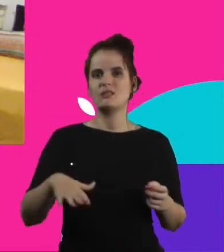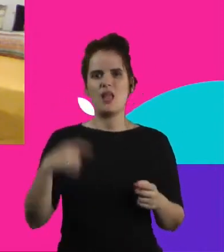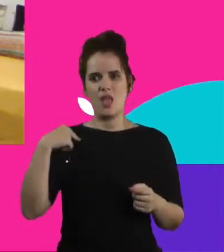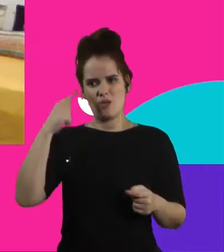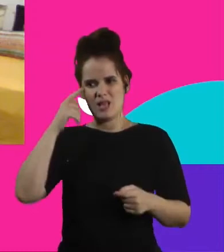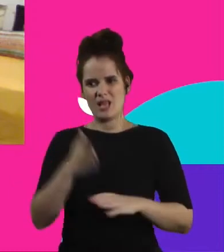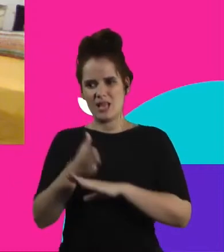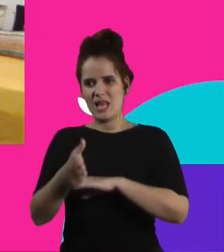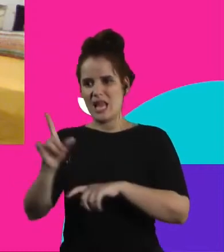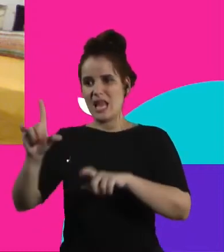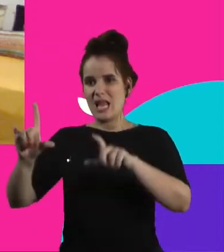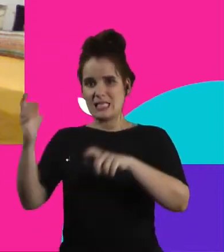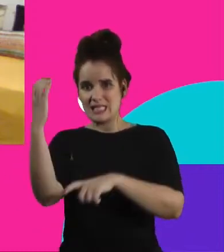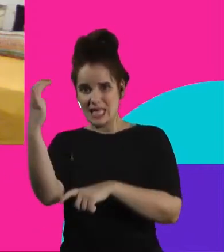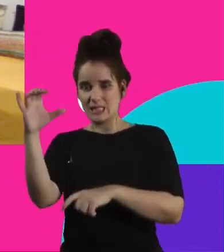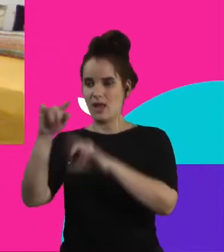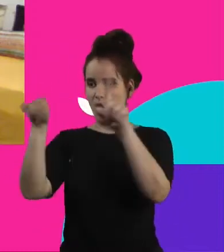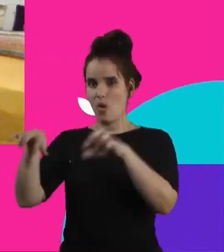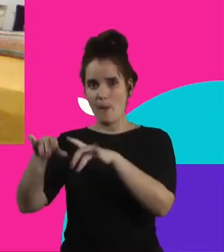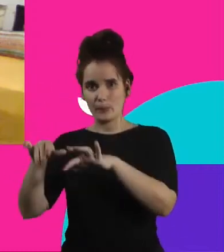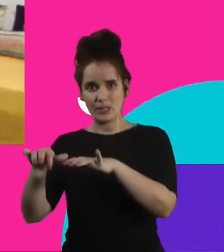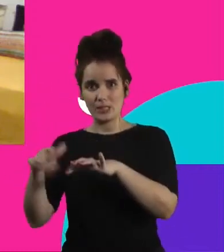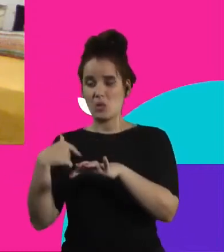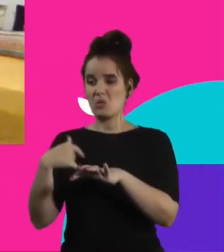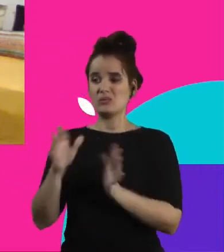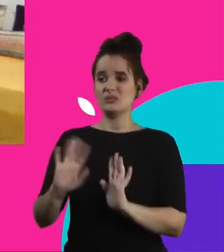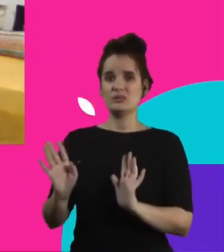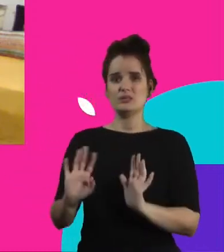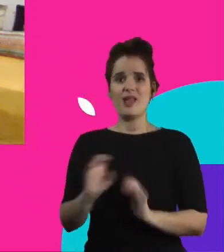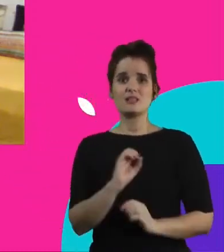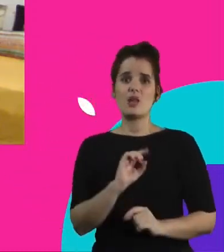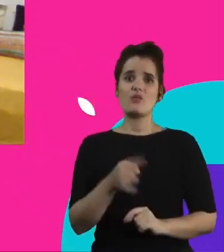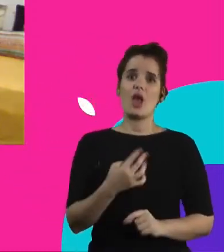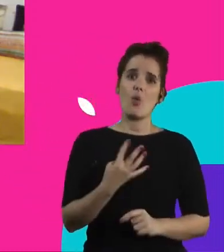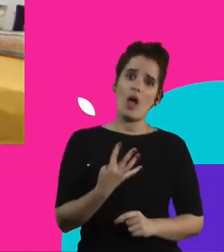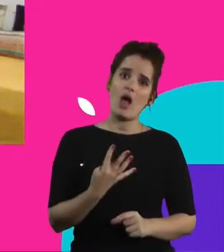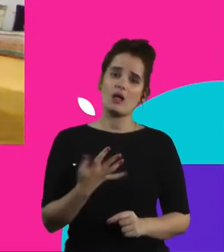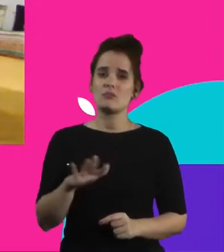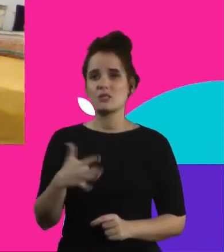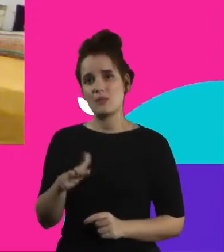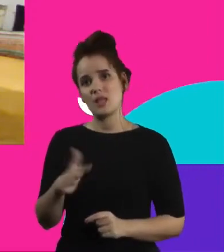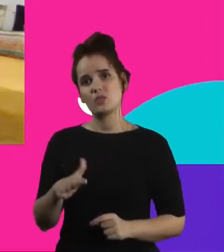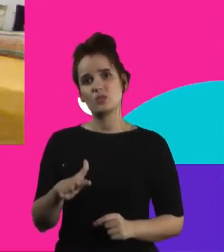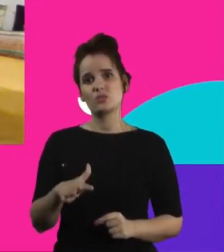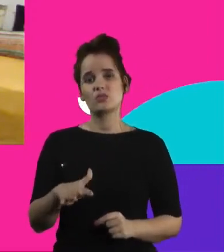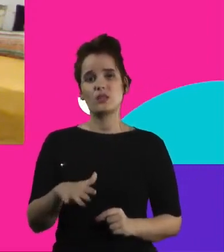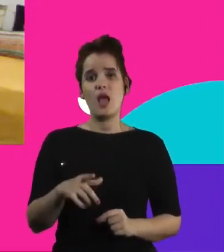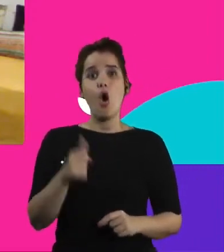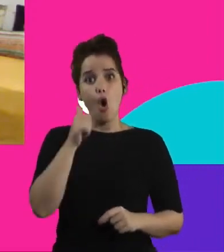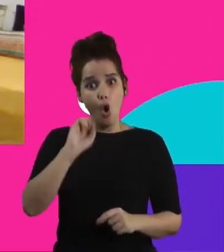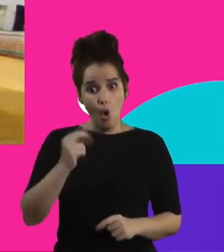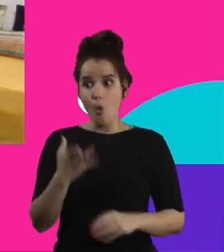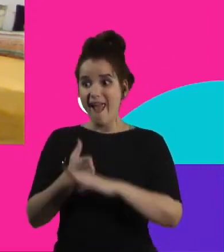computação. Tanto que as mulheres que têm interesse, acho que entra 0,4%, as outras por cento mais ou menos, as outras desistem no meio do